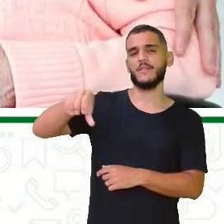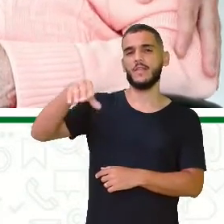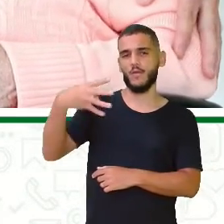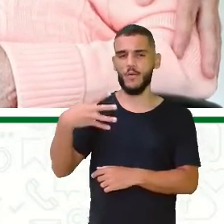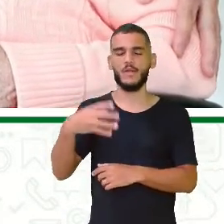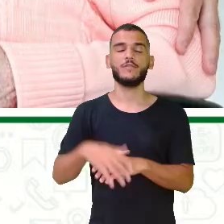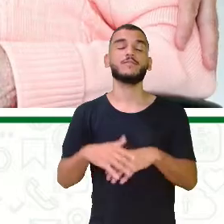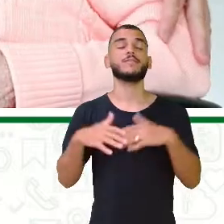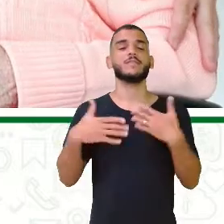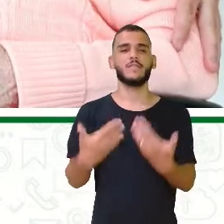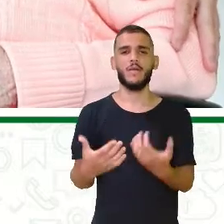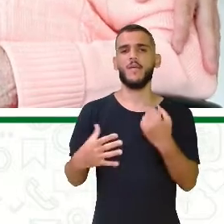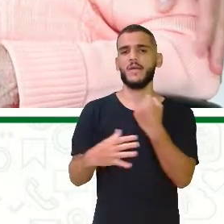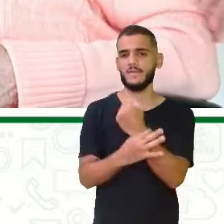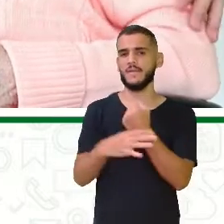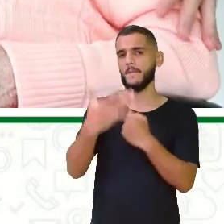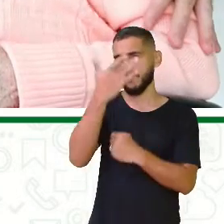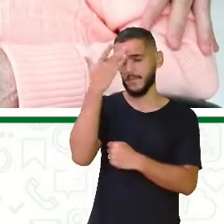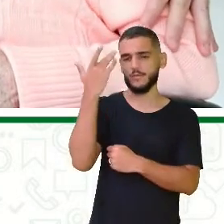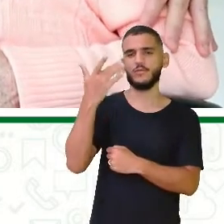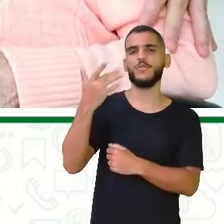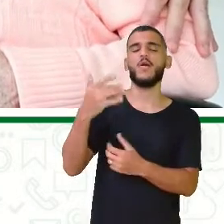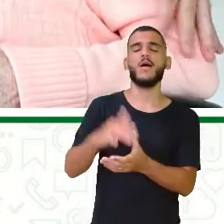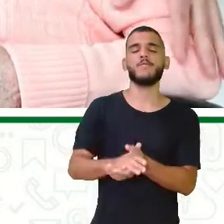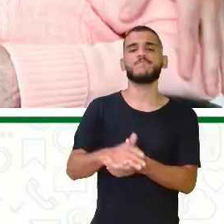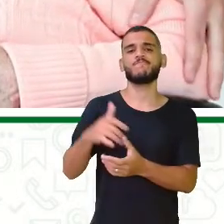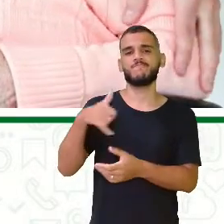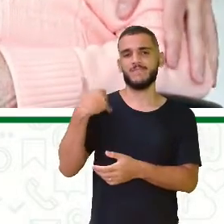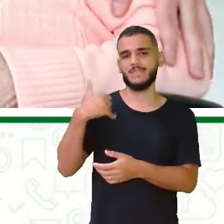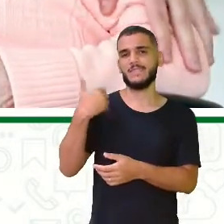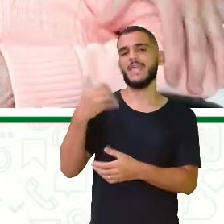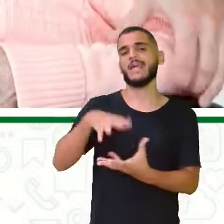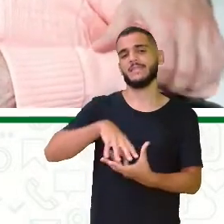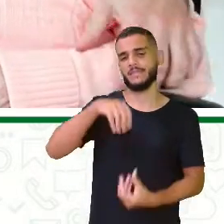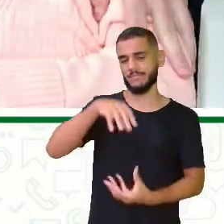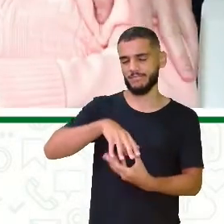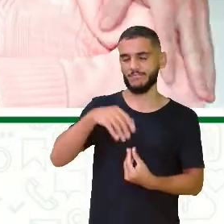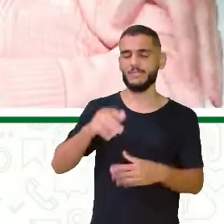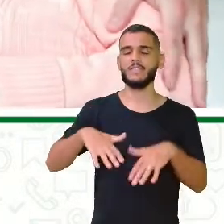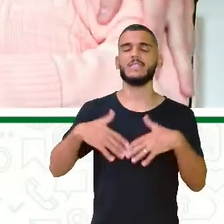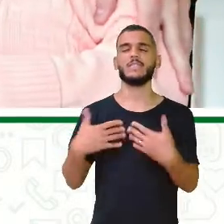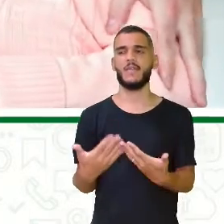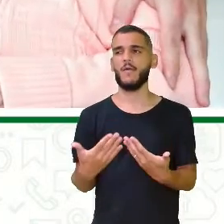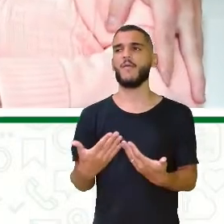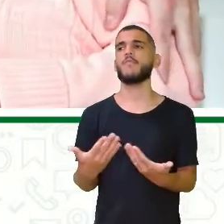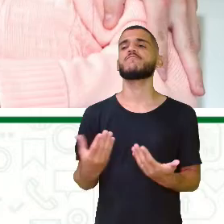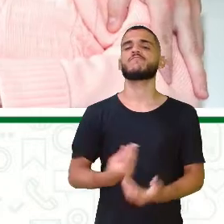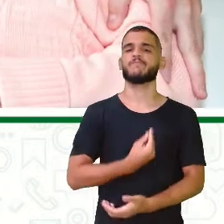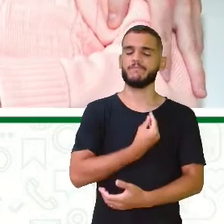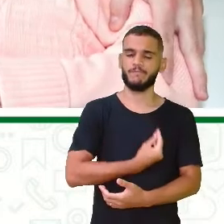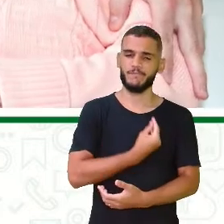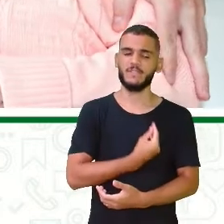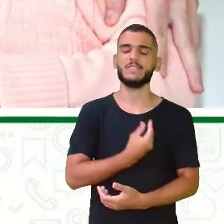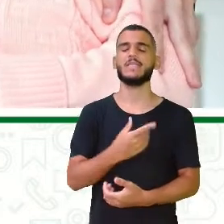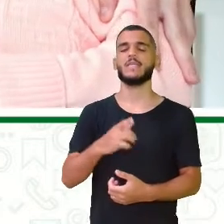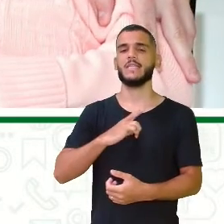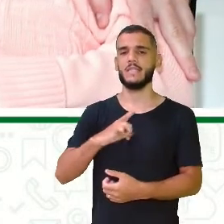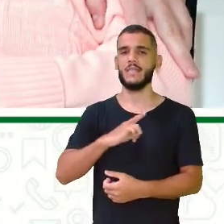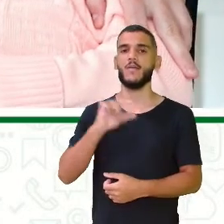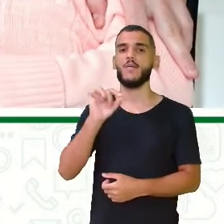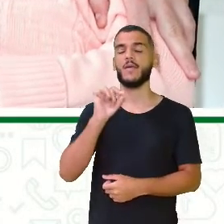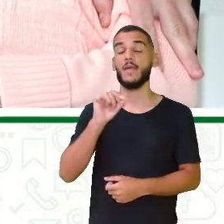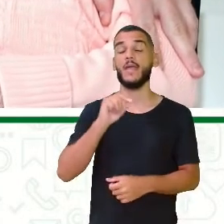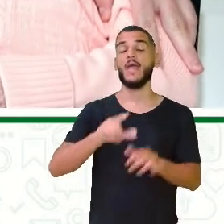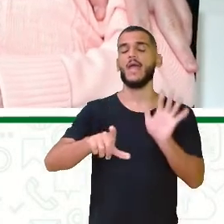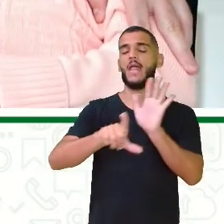O Estatuto, que é esse que estamos nele, né, que a gente vivencia ele, o Estatuto